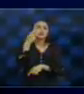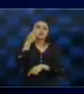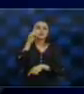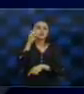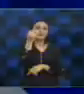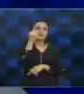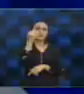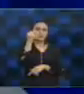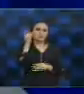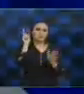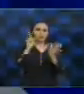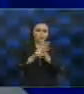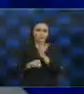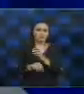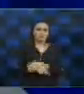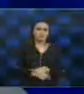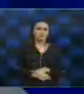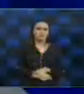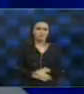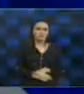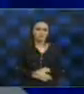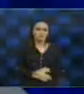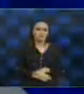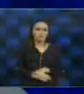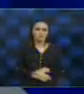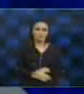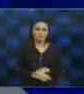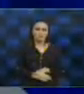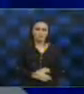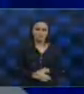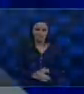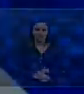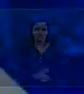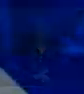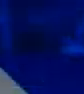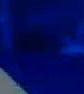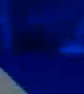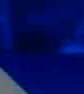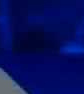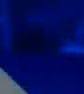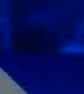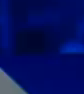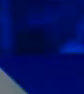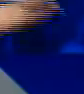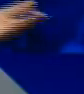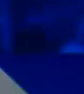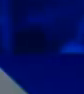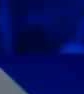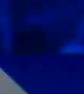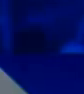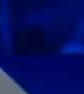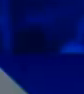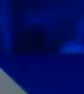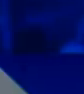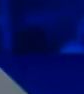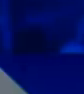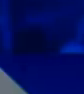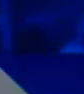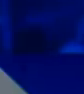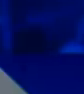pergunta. Muito bem, candidato Marcelo. Eu pergunto a Vossa Excelência, deputado,